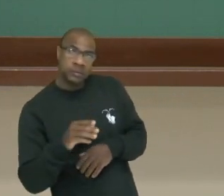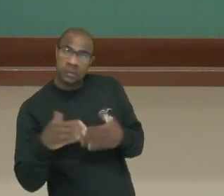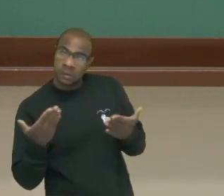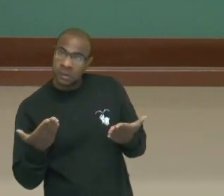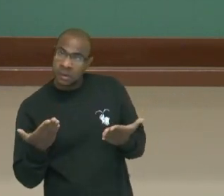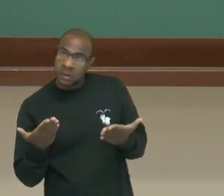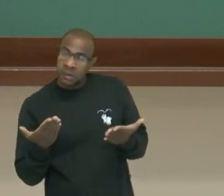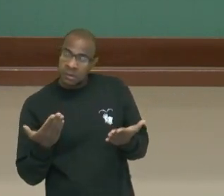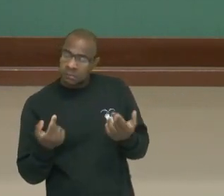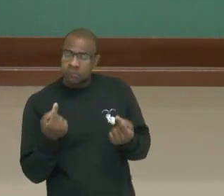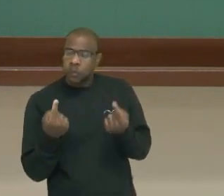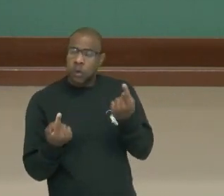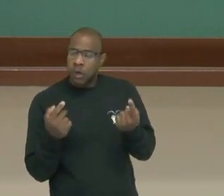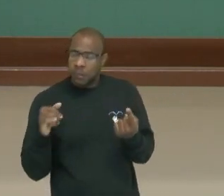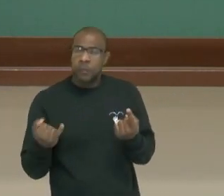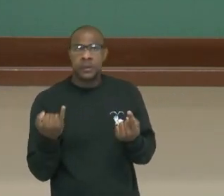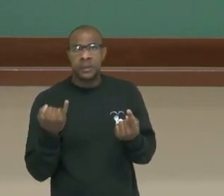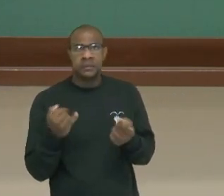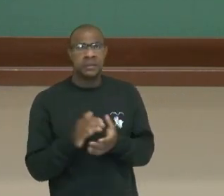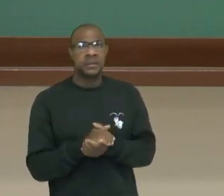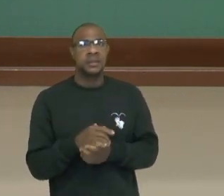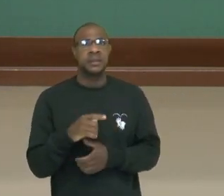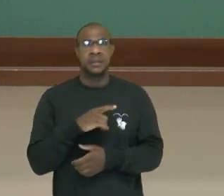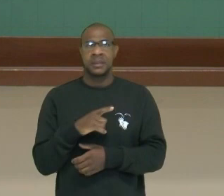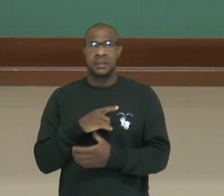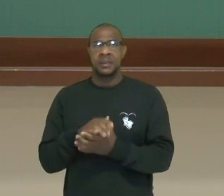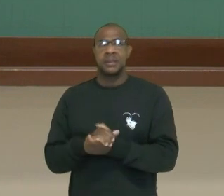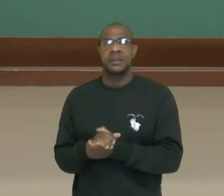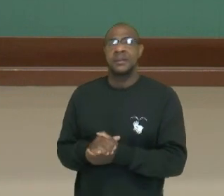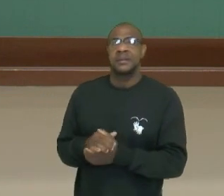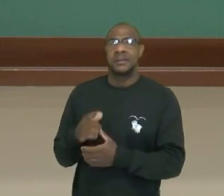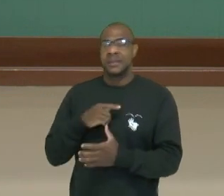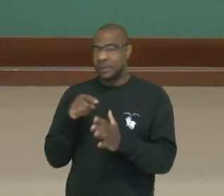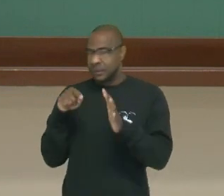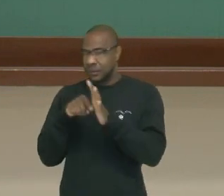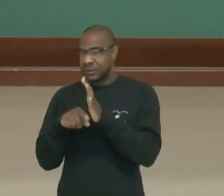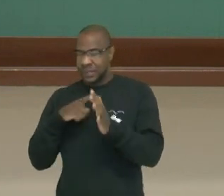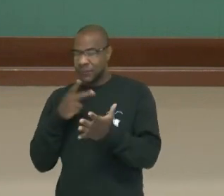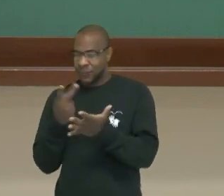que temos aqui na pergunta. Há um erro na pergunta, isso mesmo. Garanto que você já